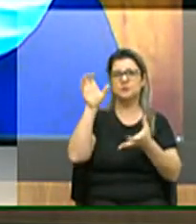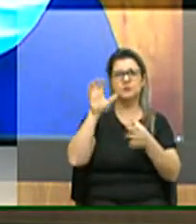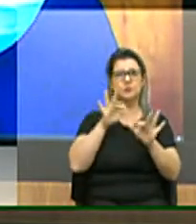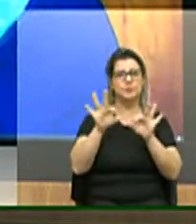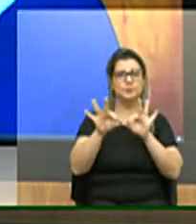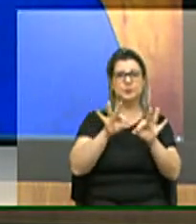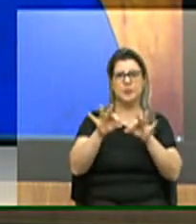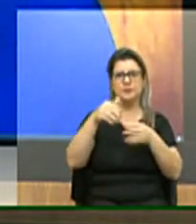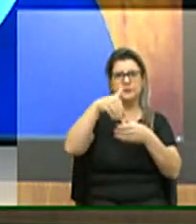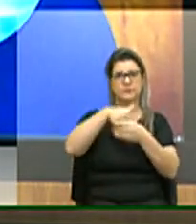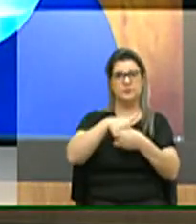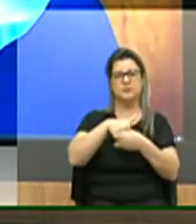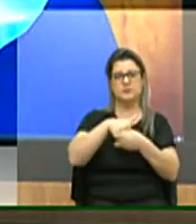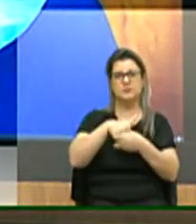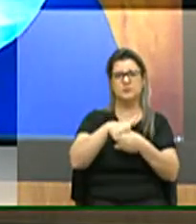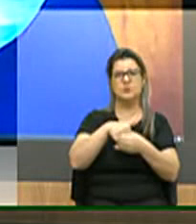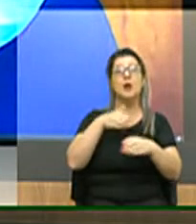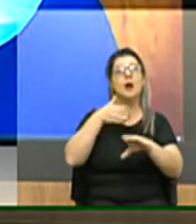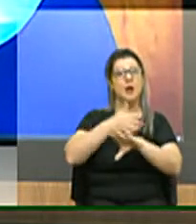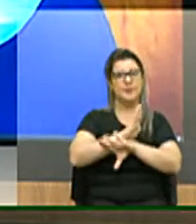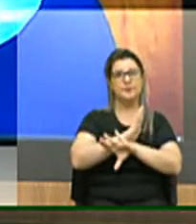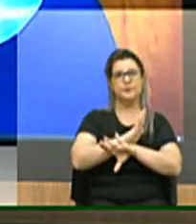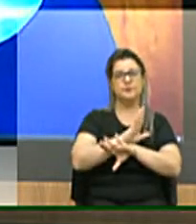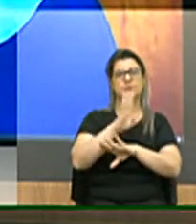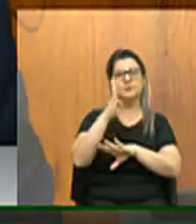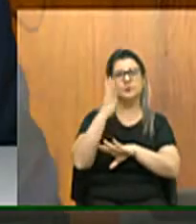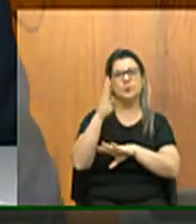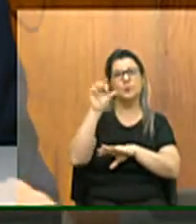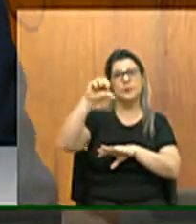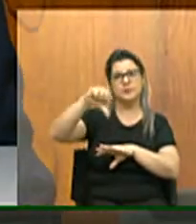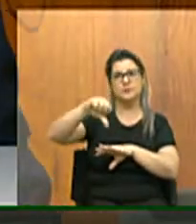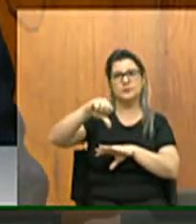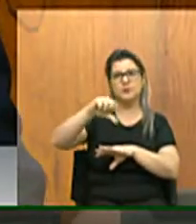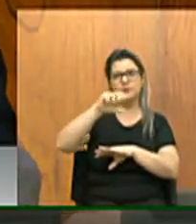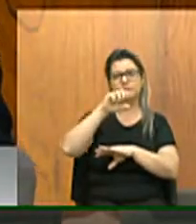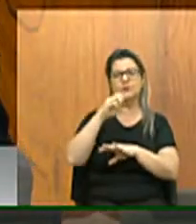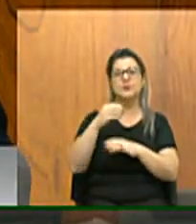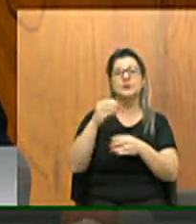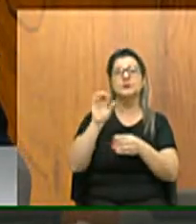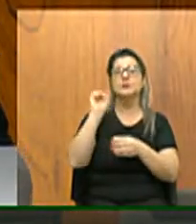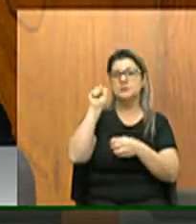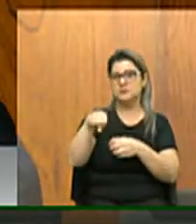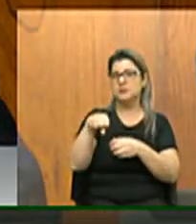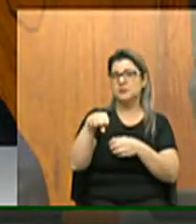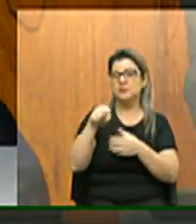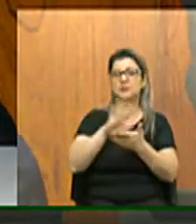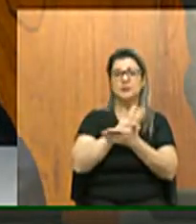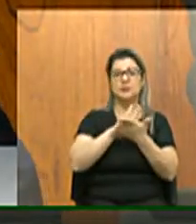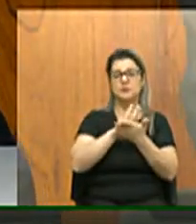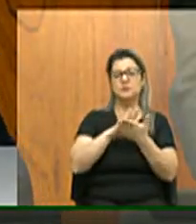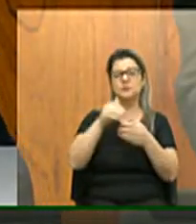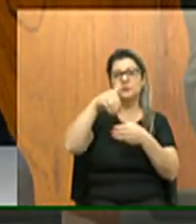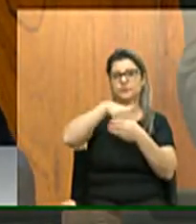registrado, está aprovado com 49 votos favoráveis e nenhum voto contrário. Projeto de lei